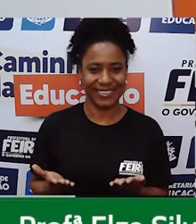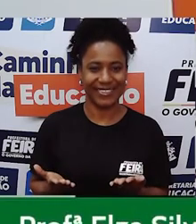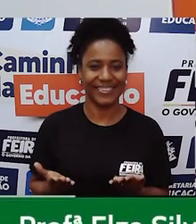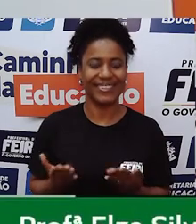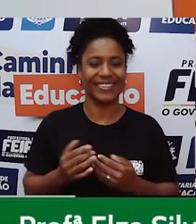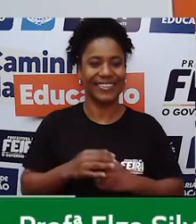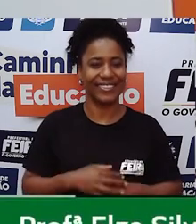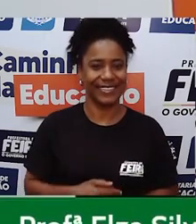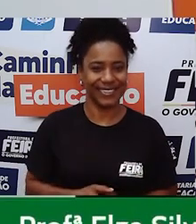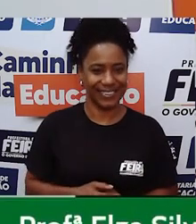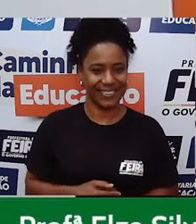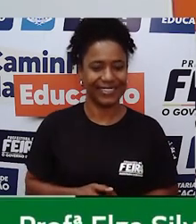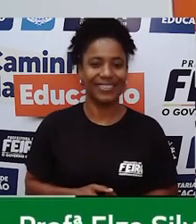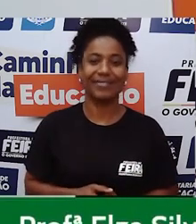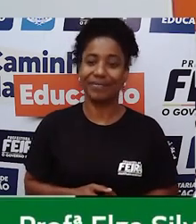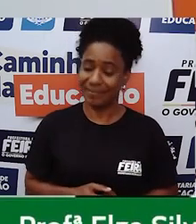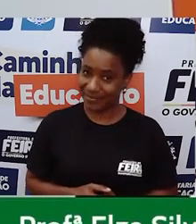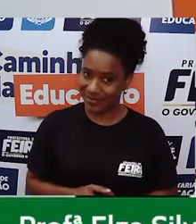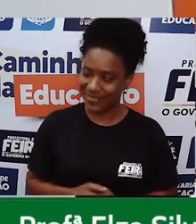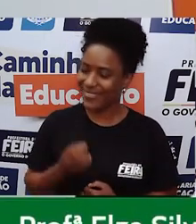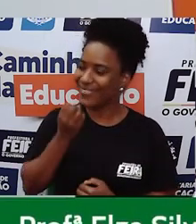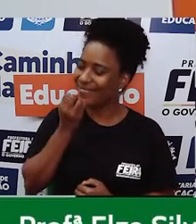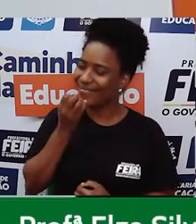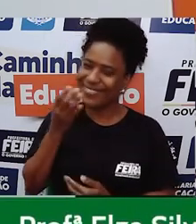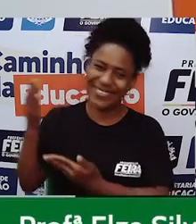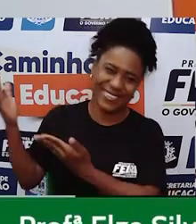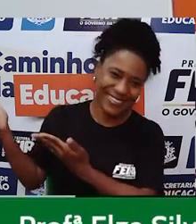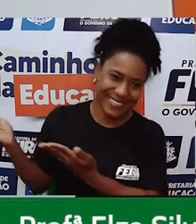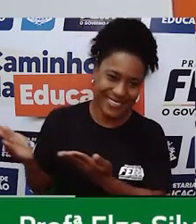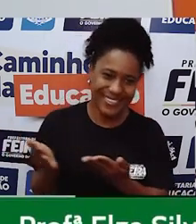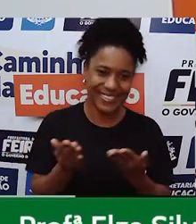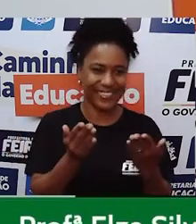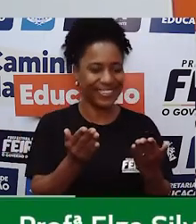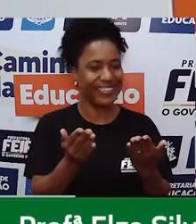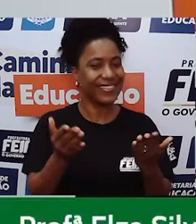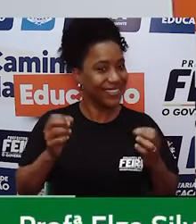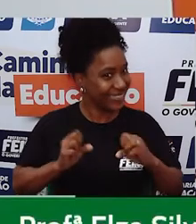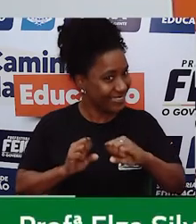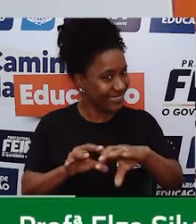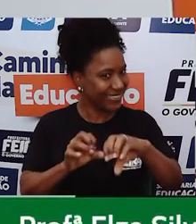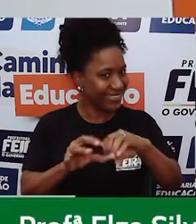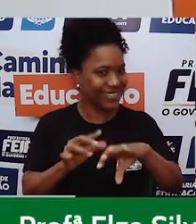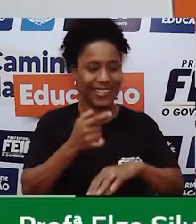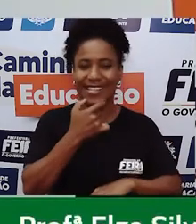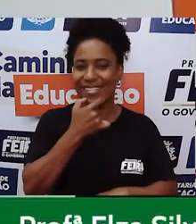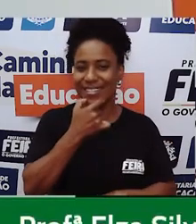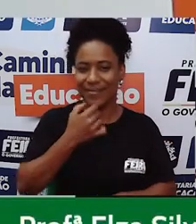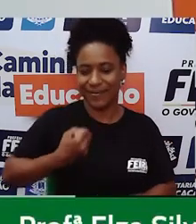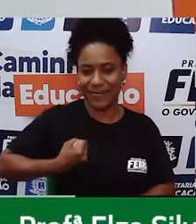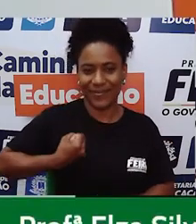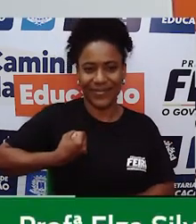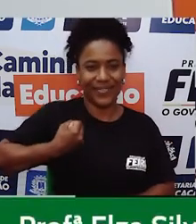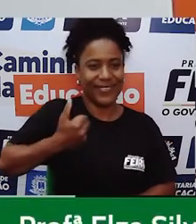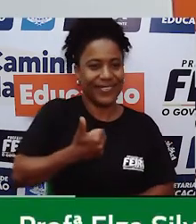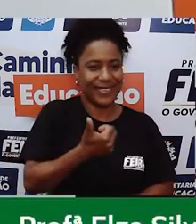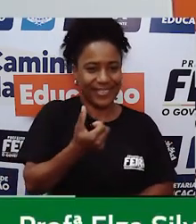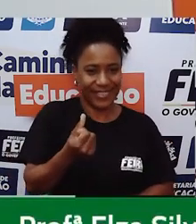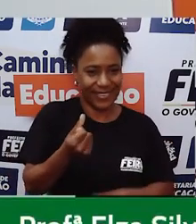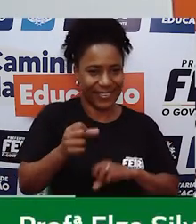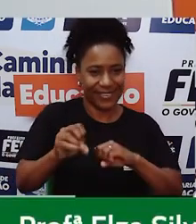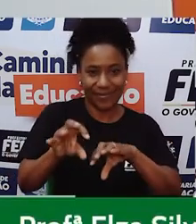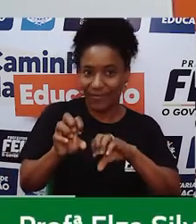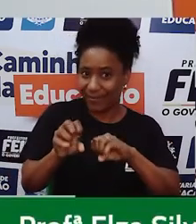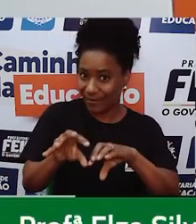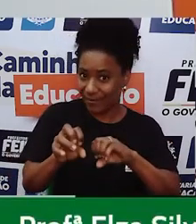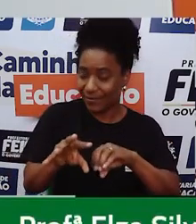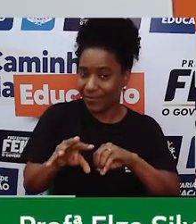number 16. Sejam bem-vindos à nossa aula de inglês número 16. E a